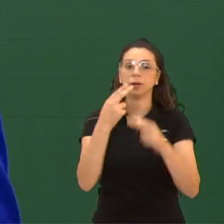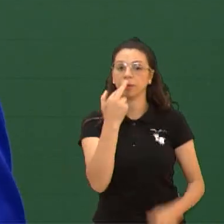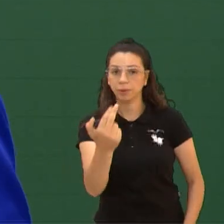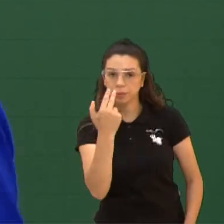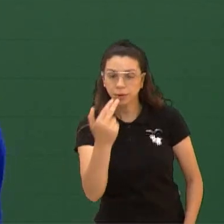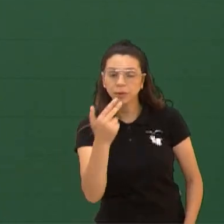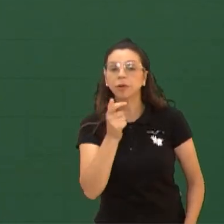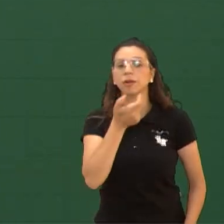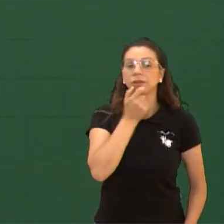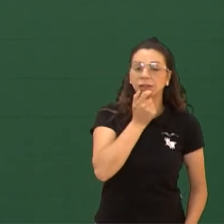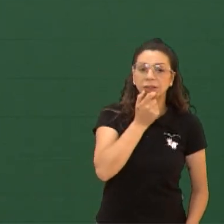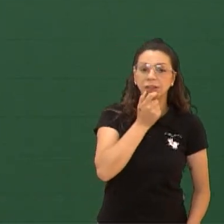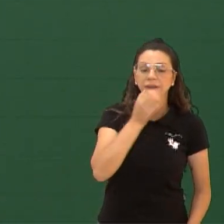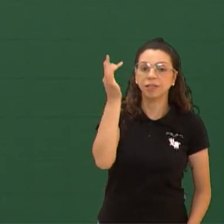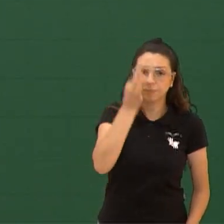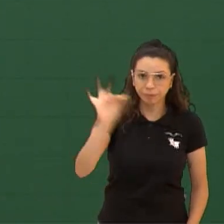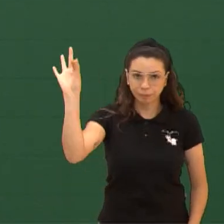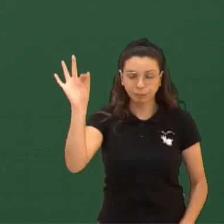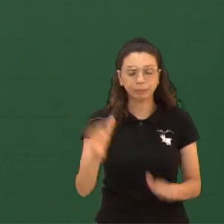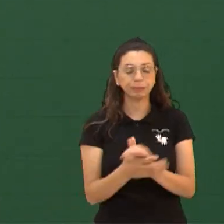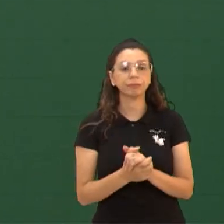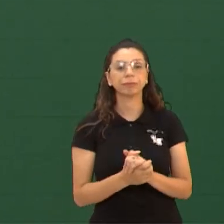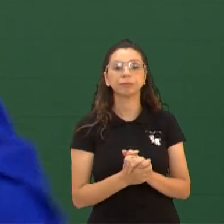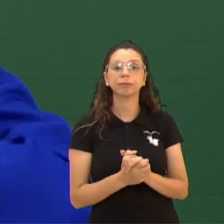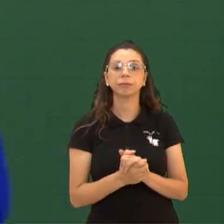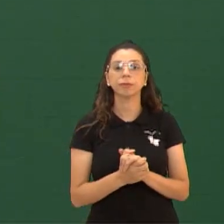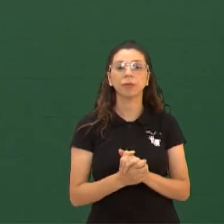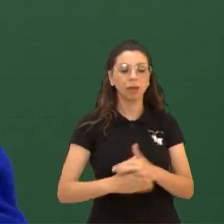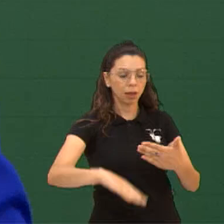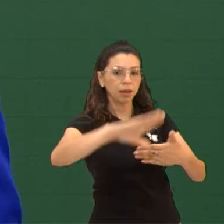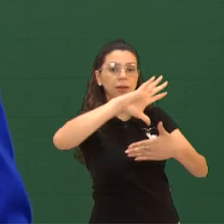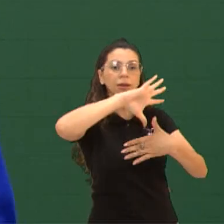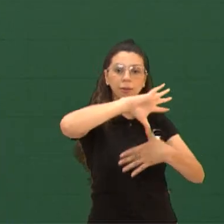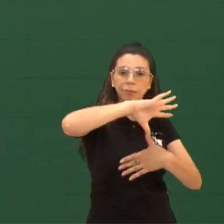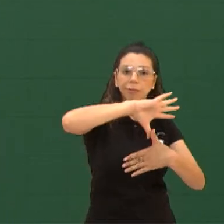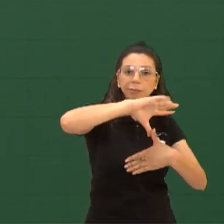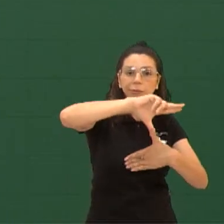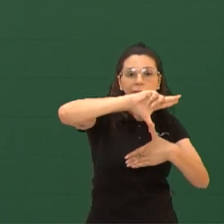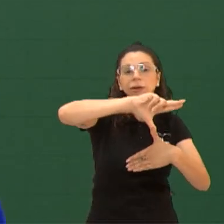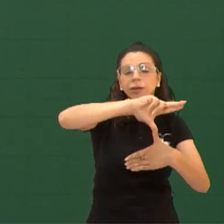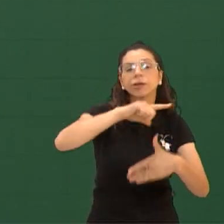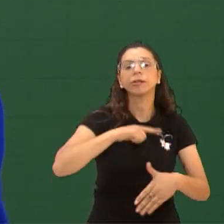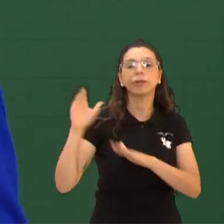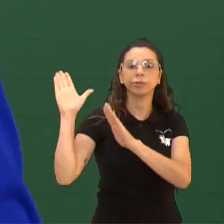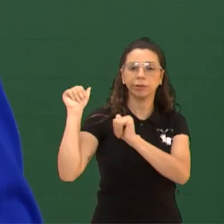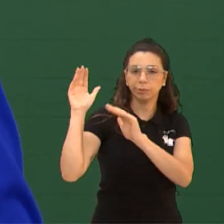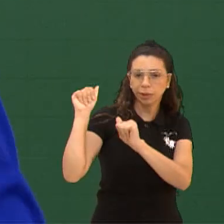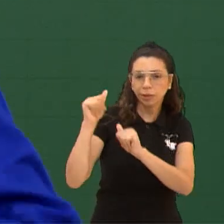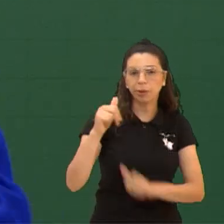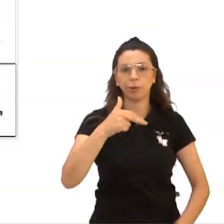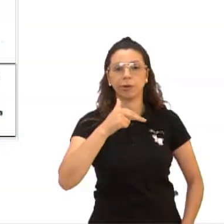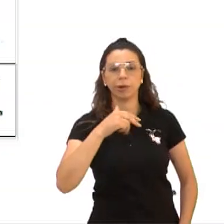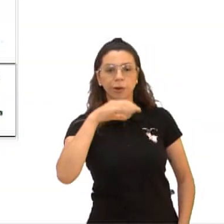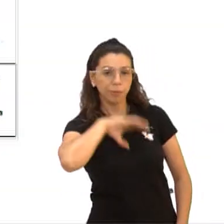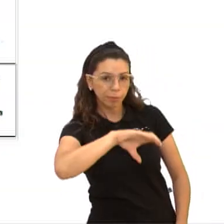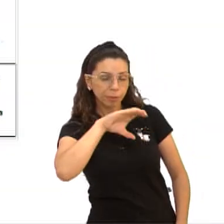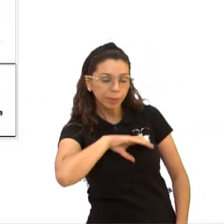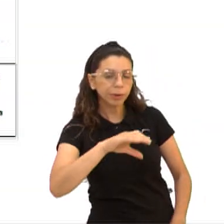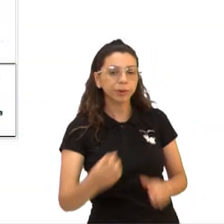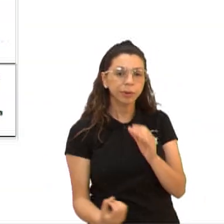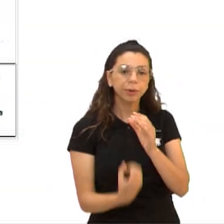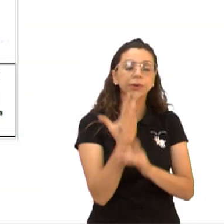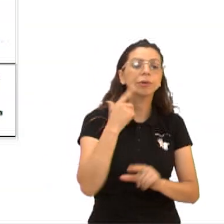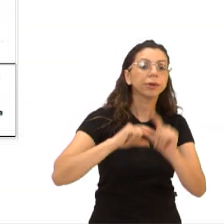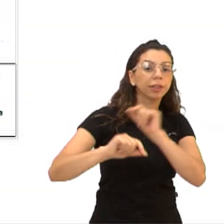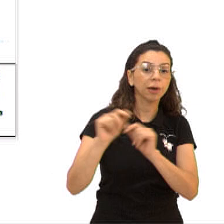e francês. Já na América Latina, nós temos, além do francês, o espanhol e o português, que são de origem